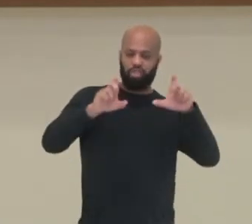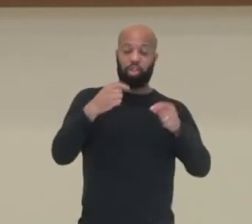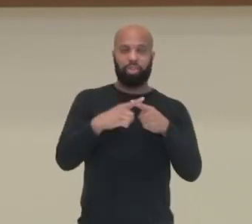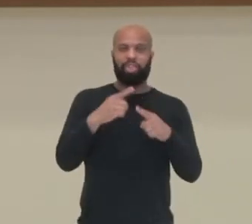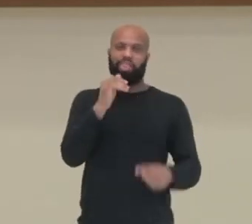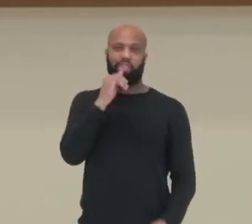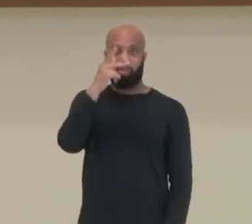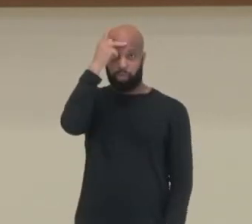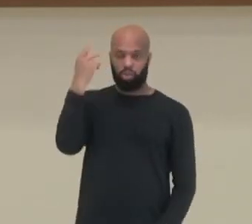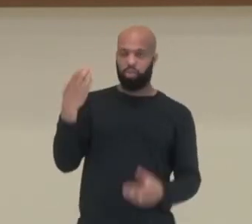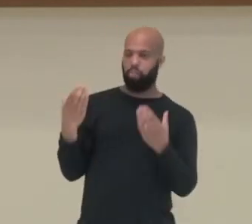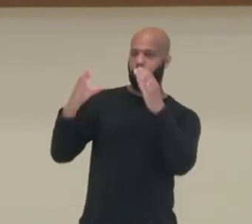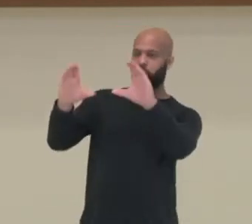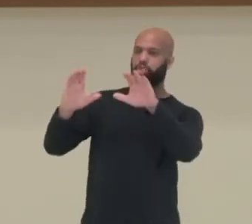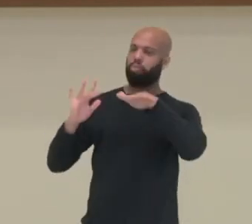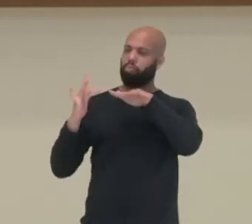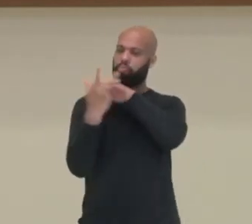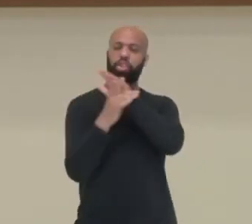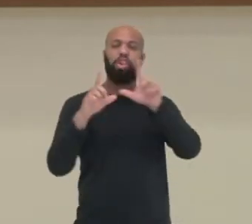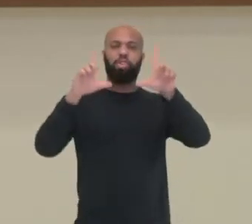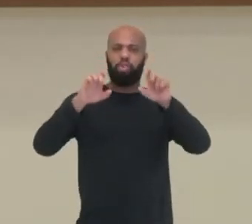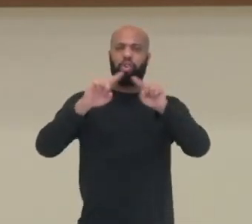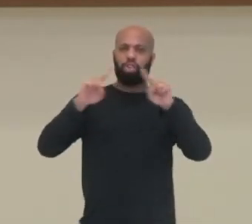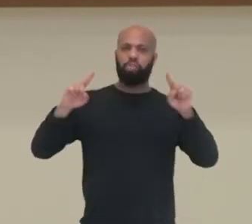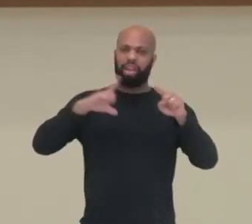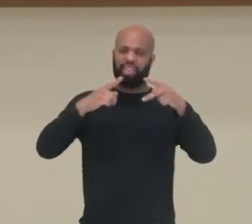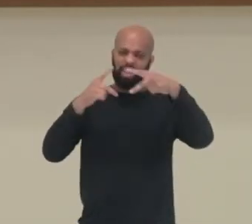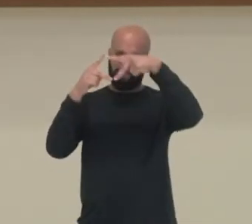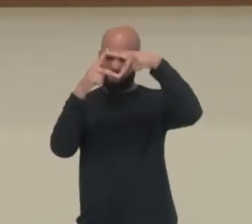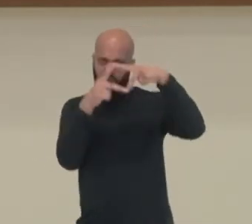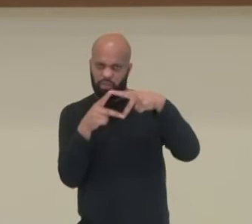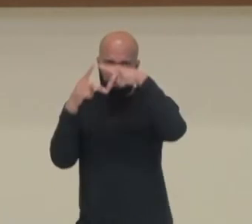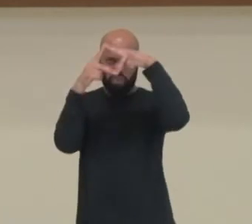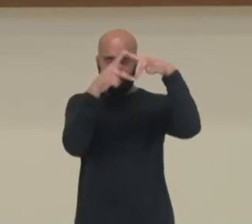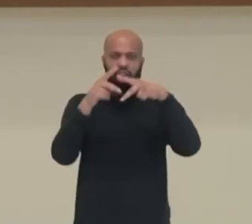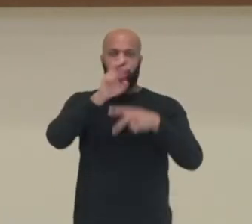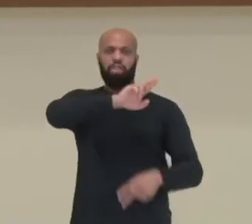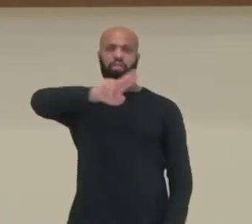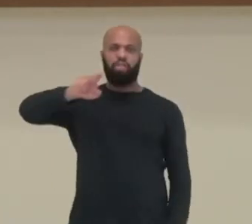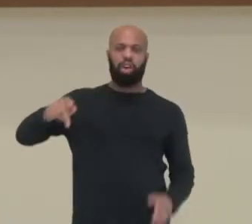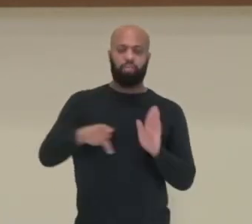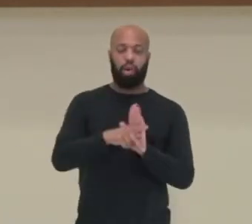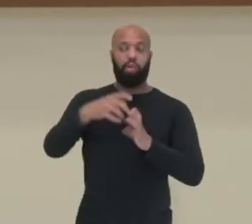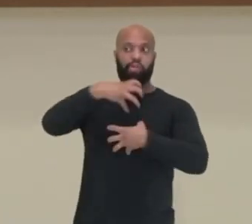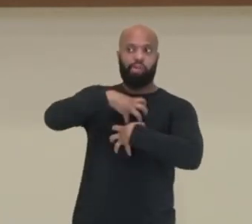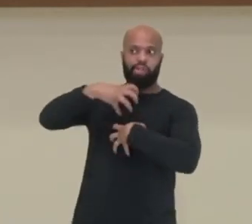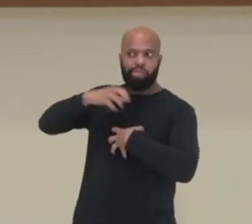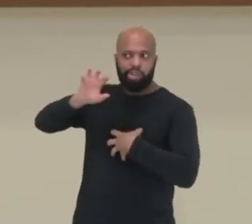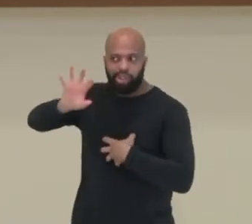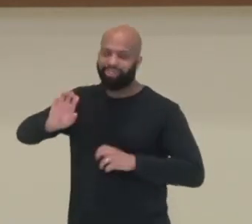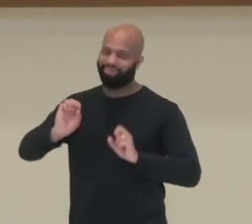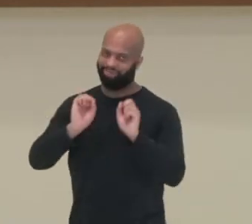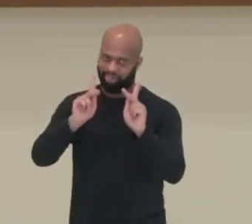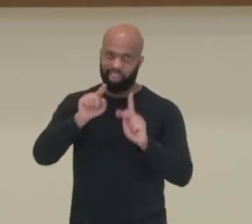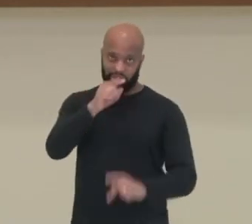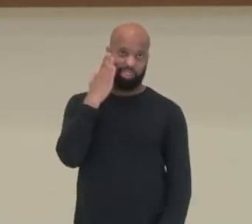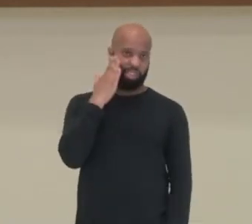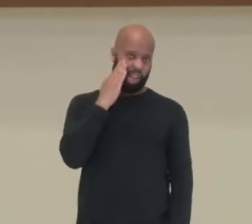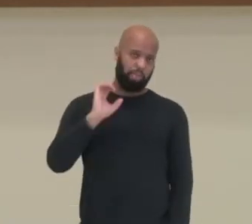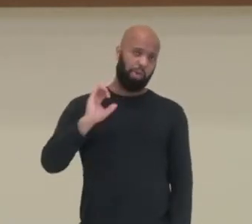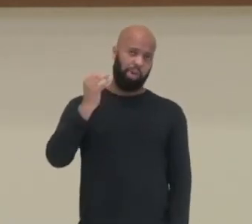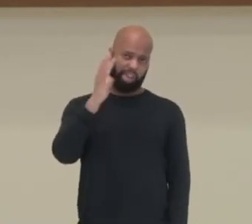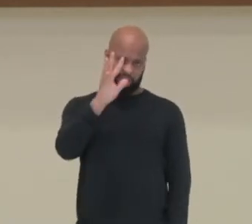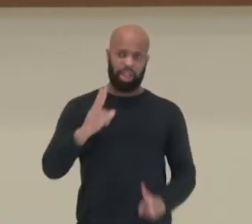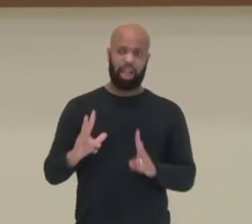uma foto, por exemplo, na rede social, e ela mexeu de diversas formas nessa foto para ficar daquela maneira. Vocês sabem que isso